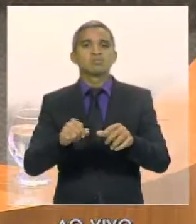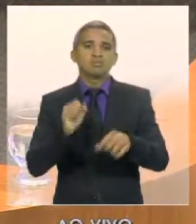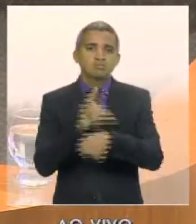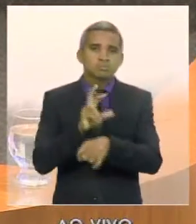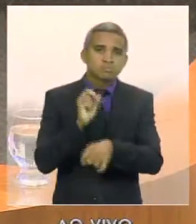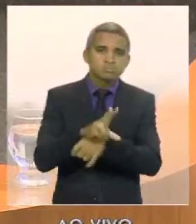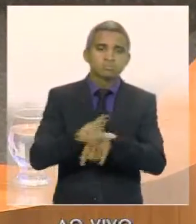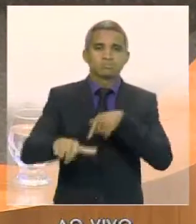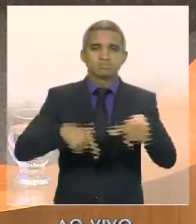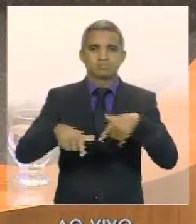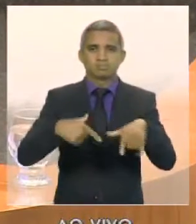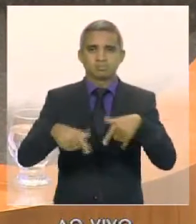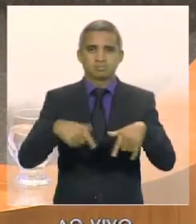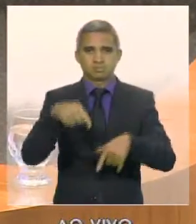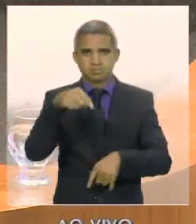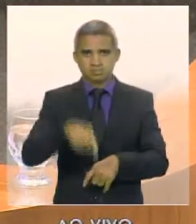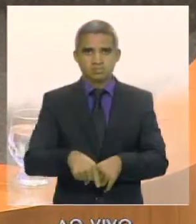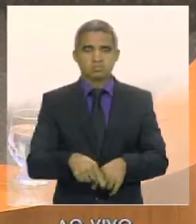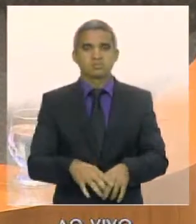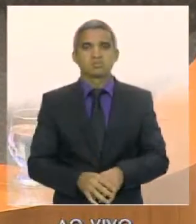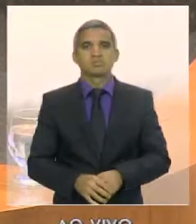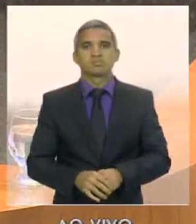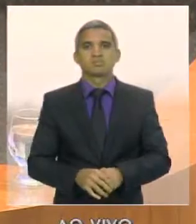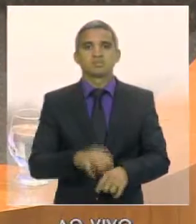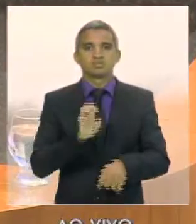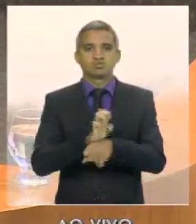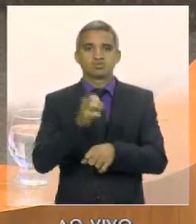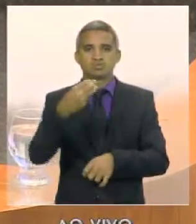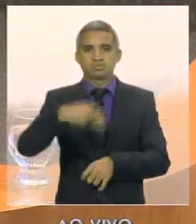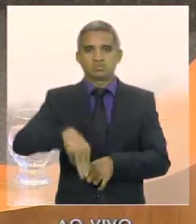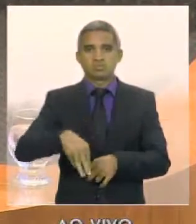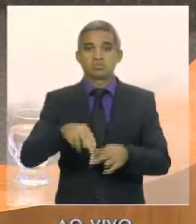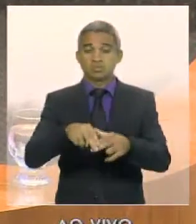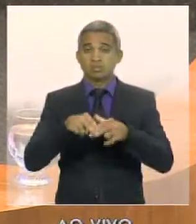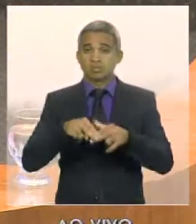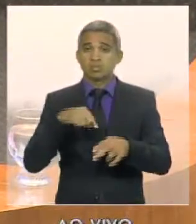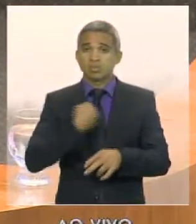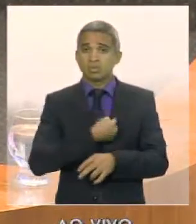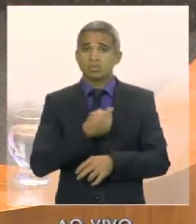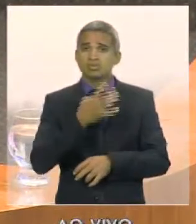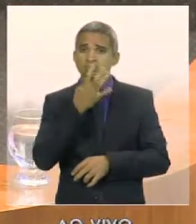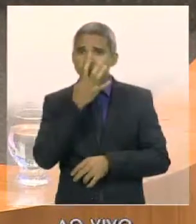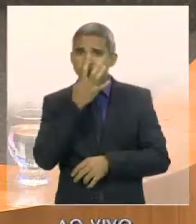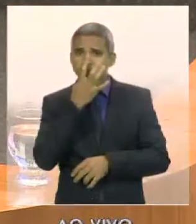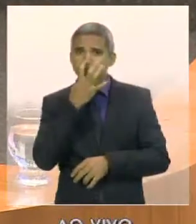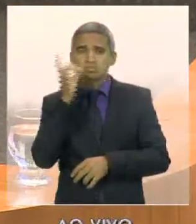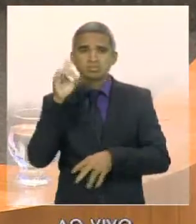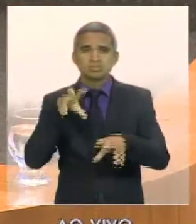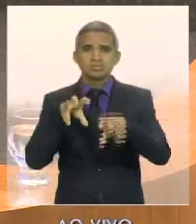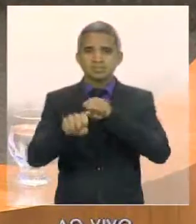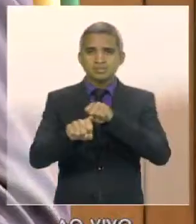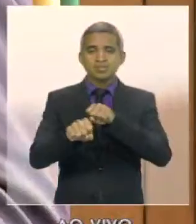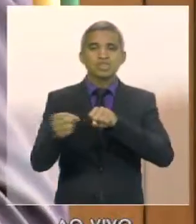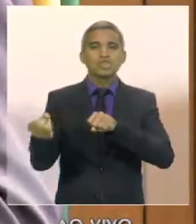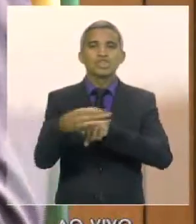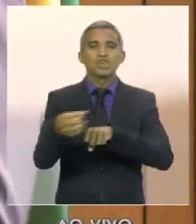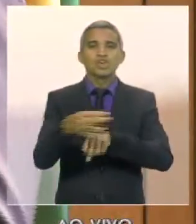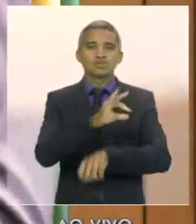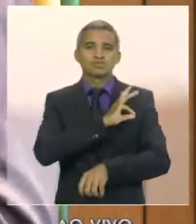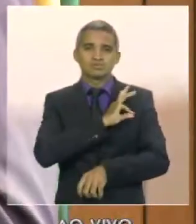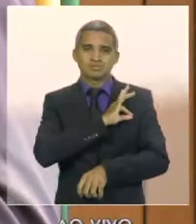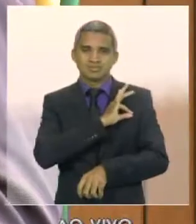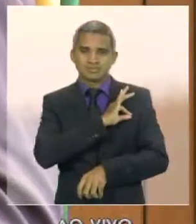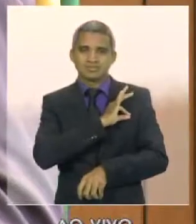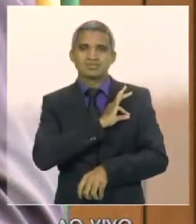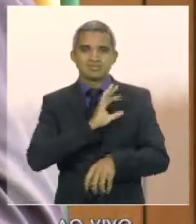desse Estado. Então, nós já acompanhamos a formatura de novos integrantes da Polícia Militar, pudemos